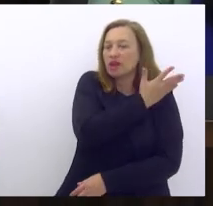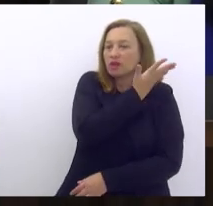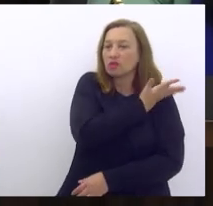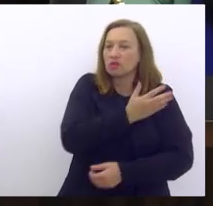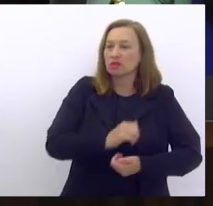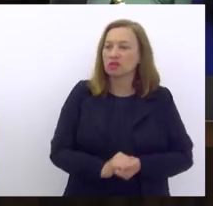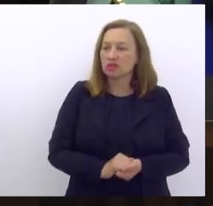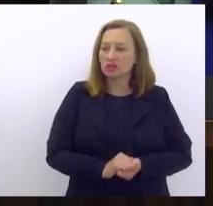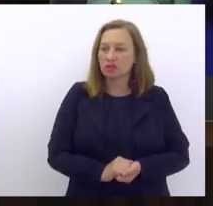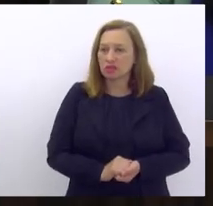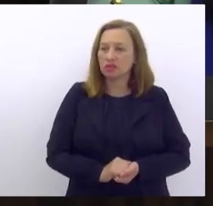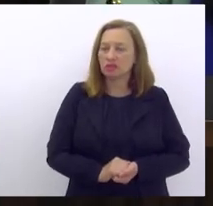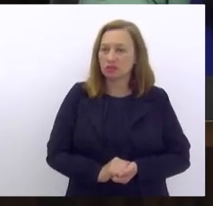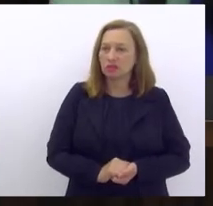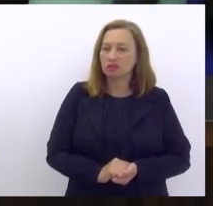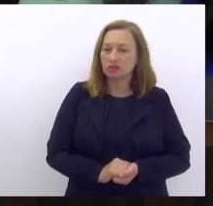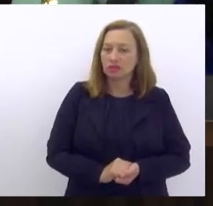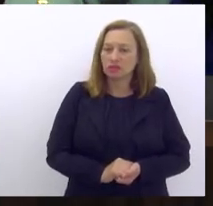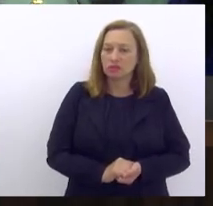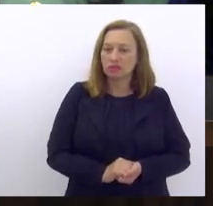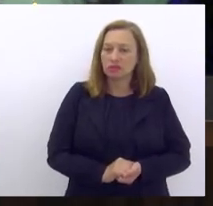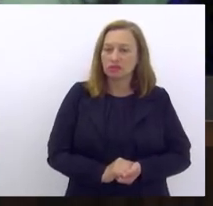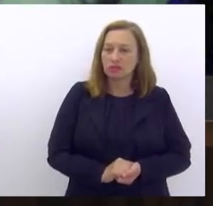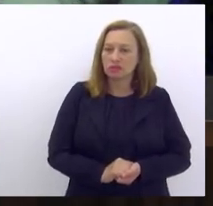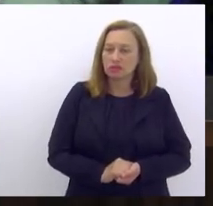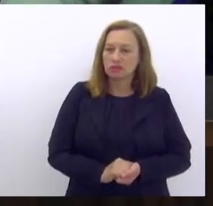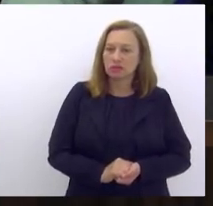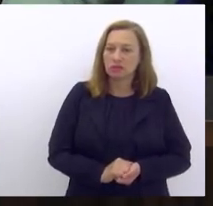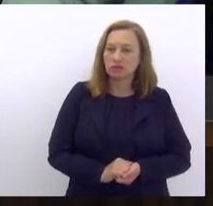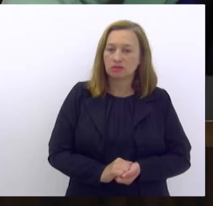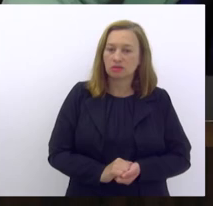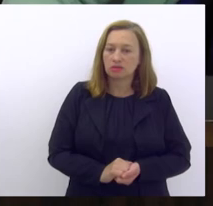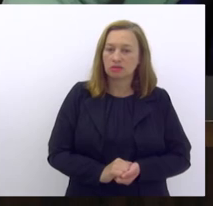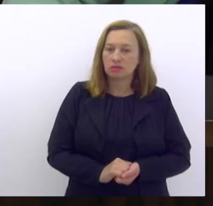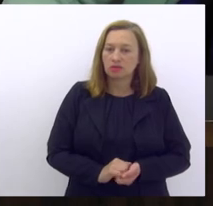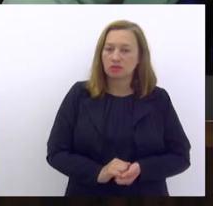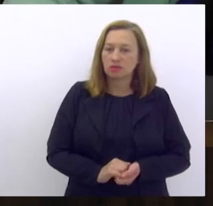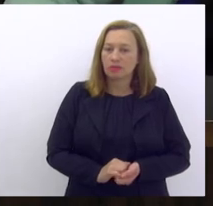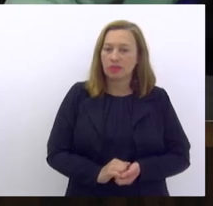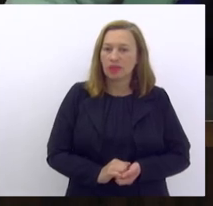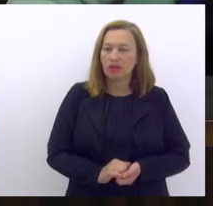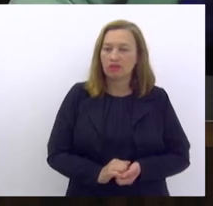dos agentes policiais civis do Estado do Rio de Janeiro.